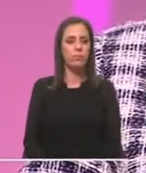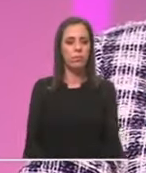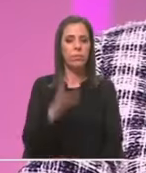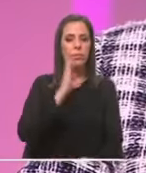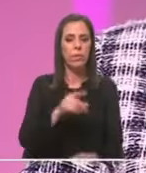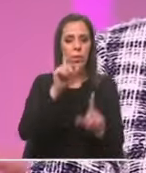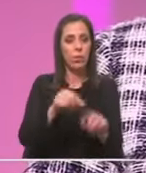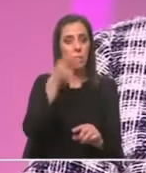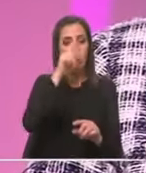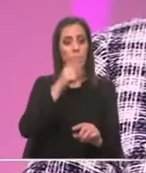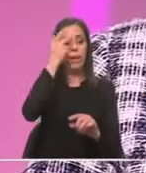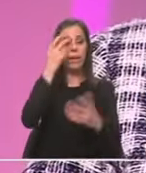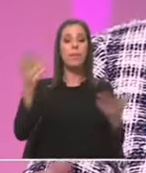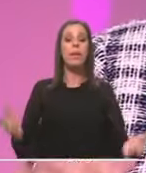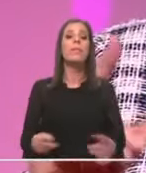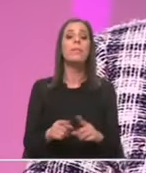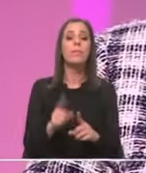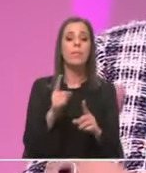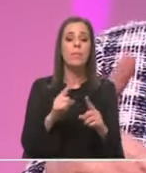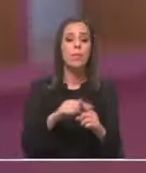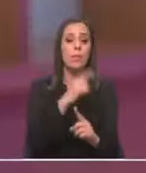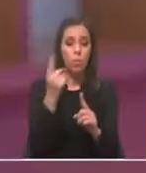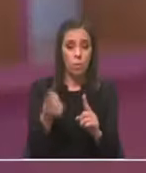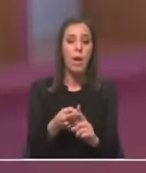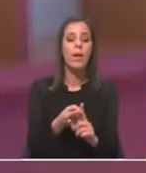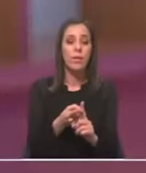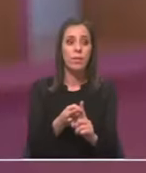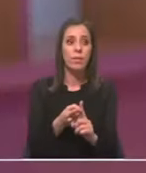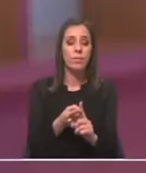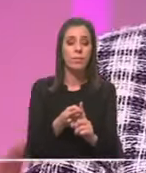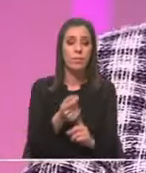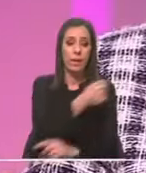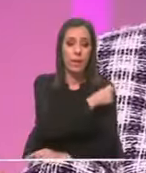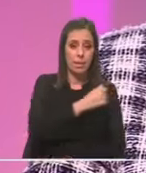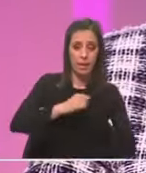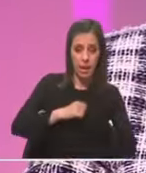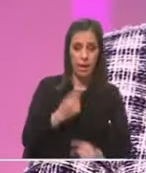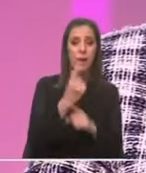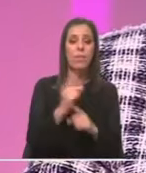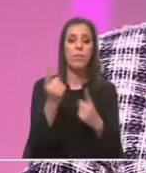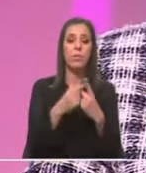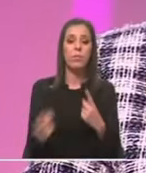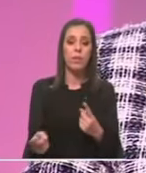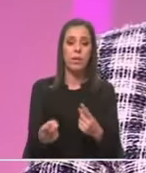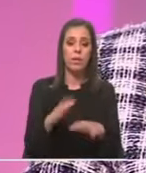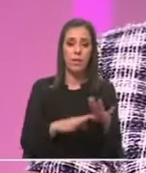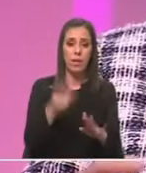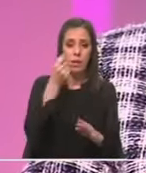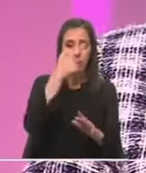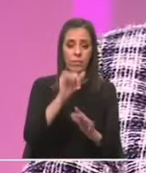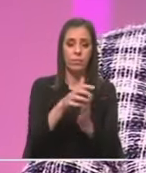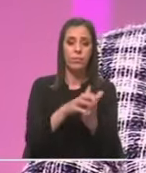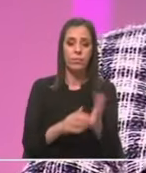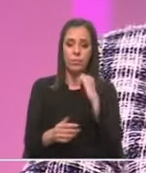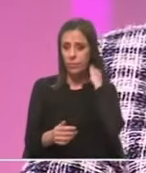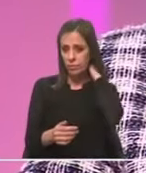nunca me lembrei ela teve um ano inteiro a ir lá à minha casa uma vez por semana a fazer a sua biografia